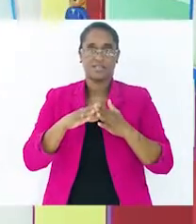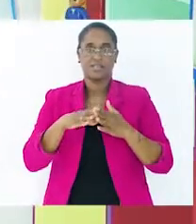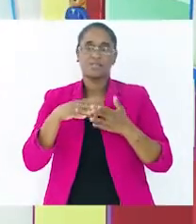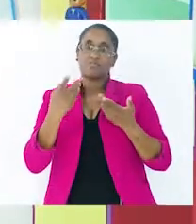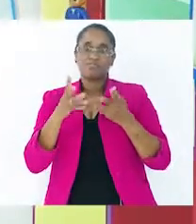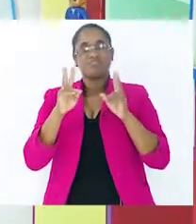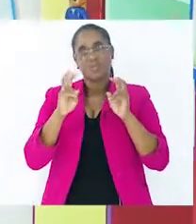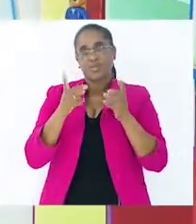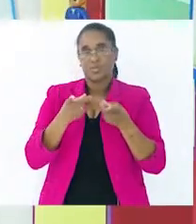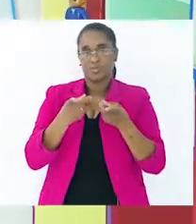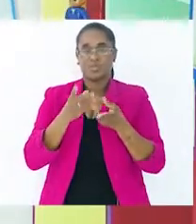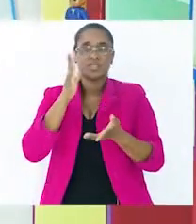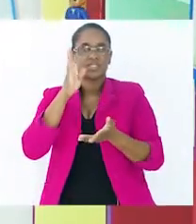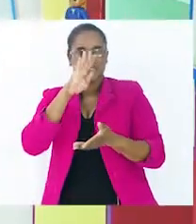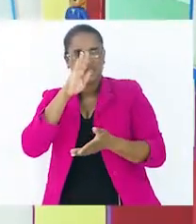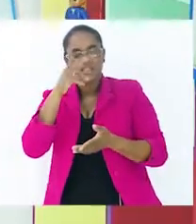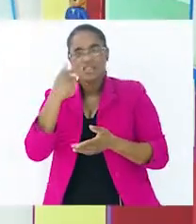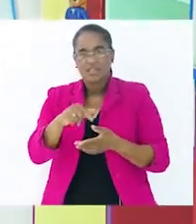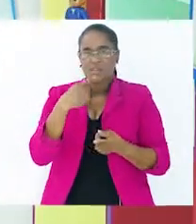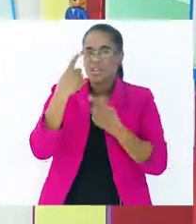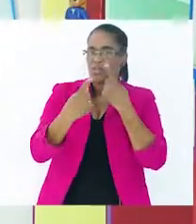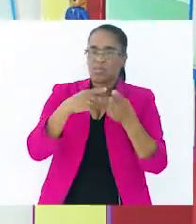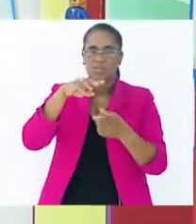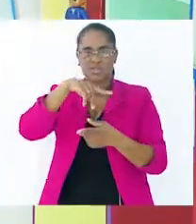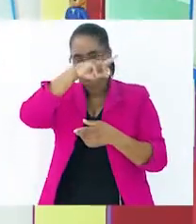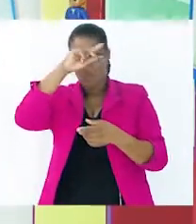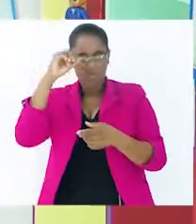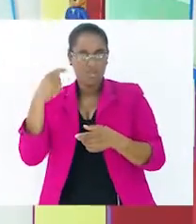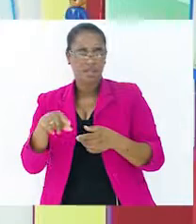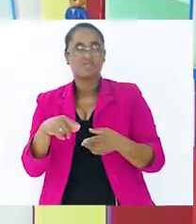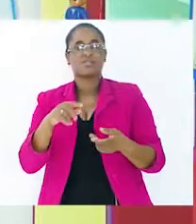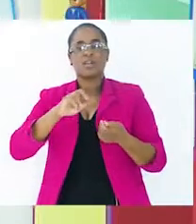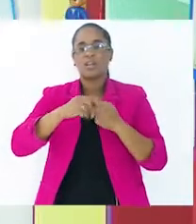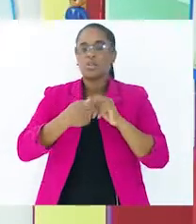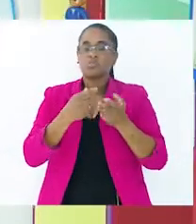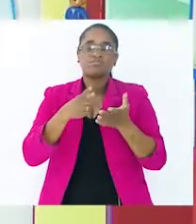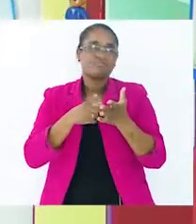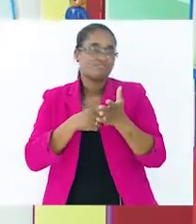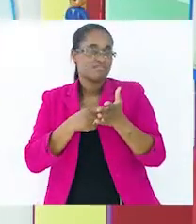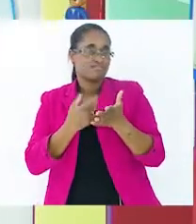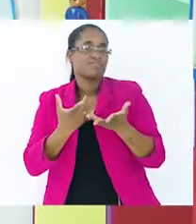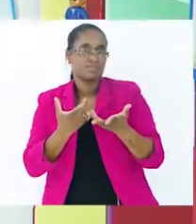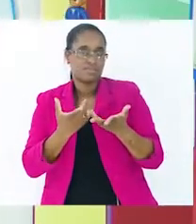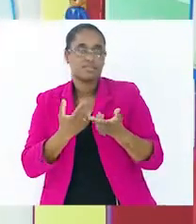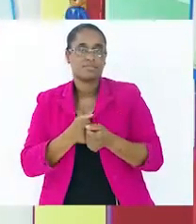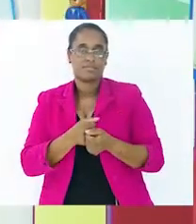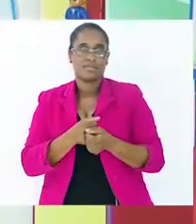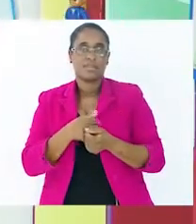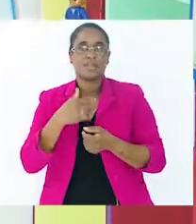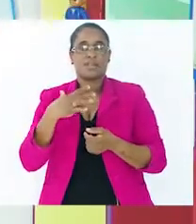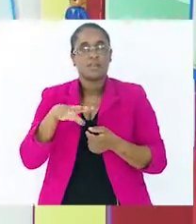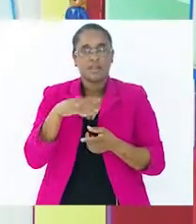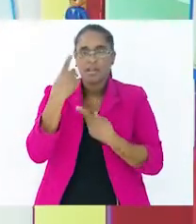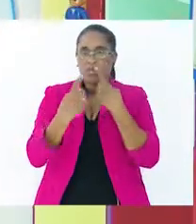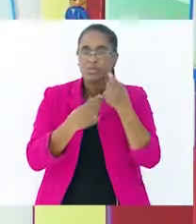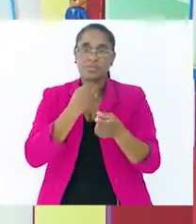pormenor. Se tiveres alguma dificuldade, se tiveres alguma necessidade e queres algum